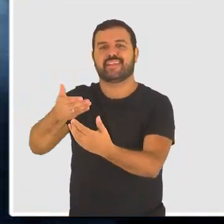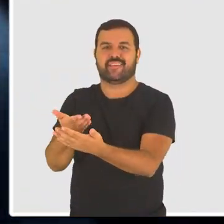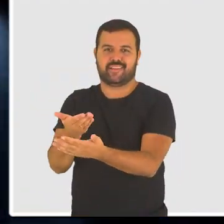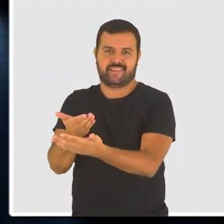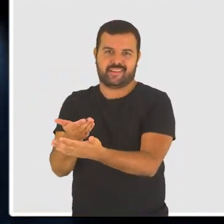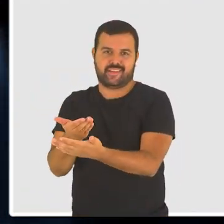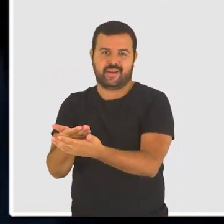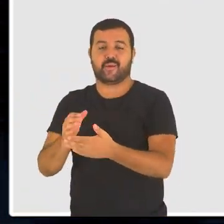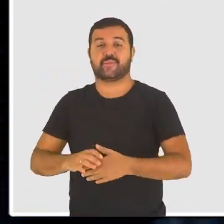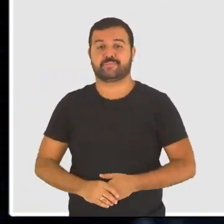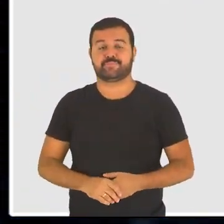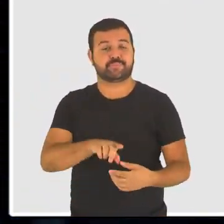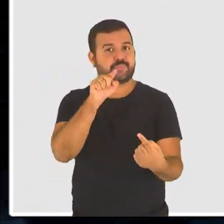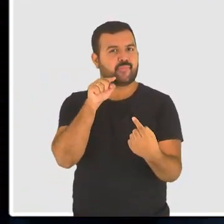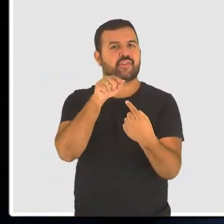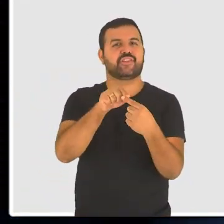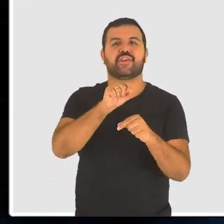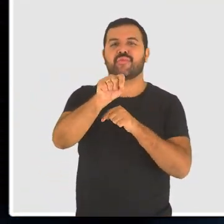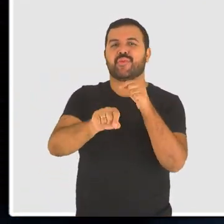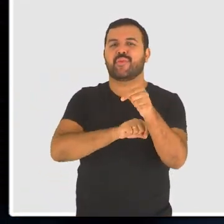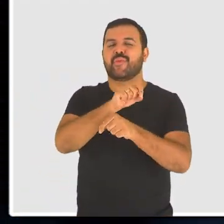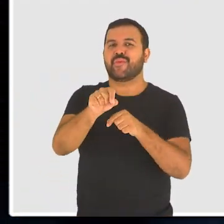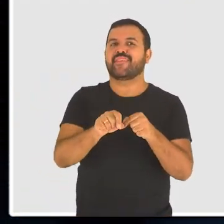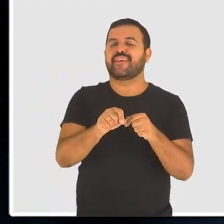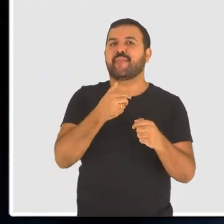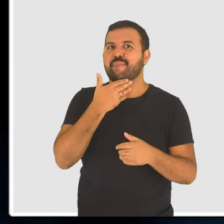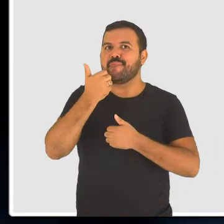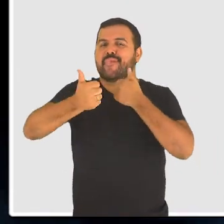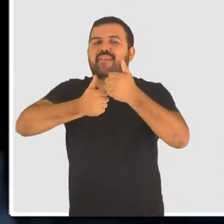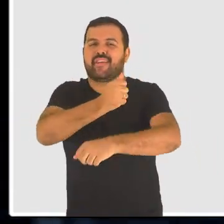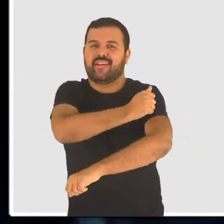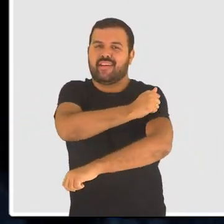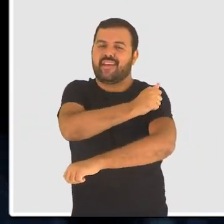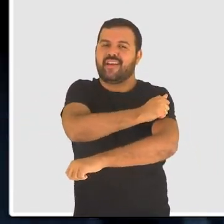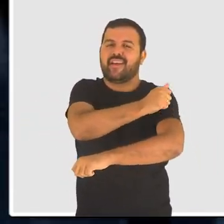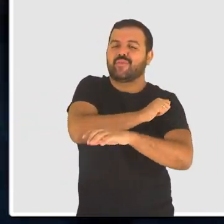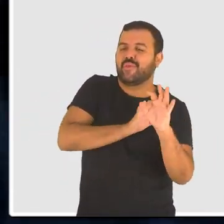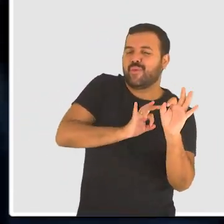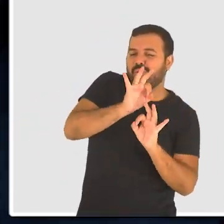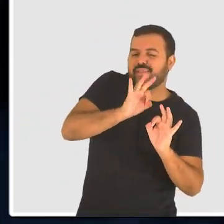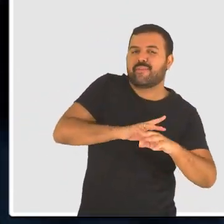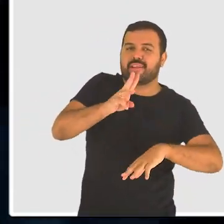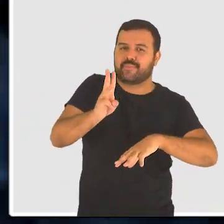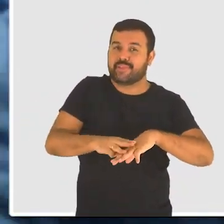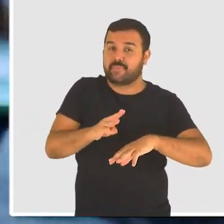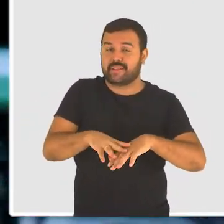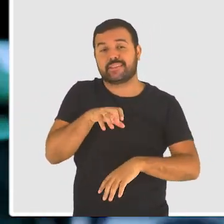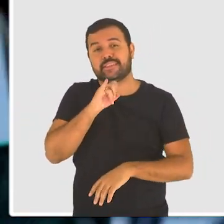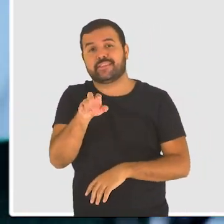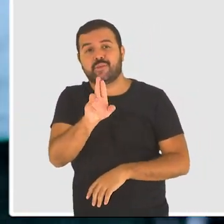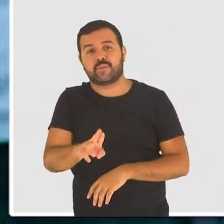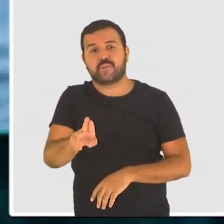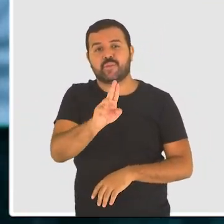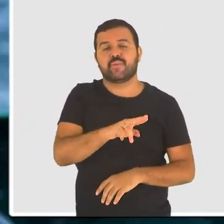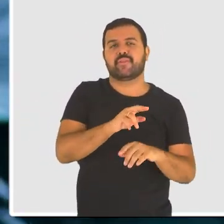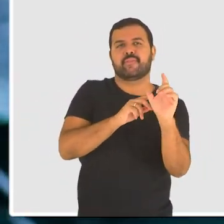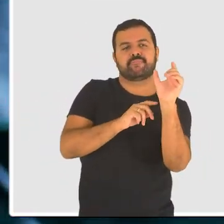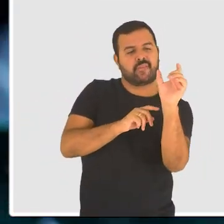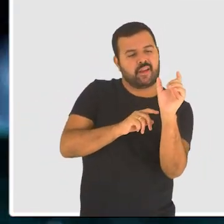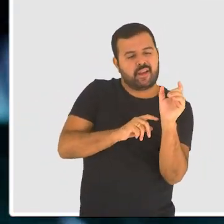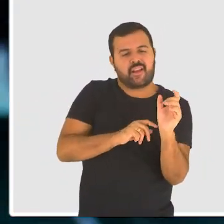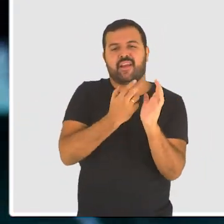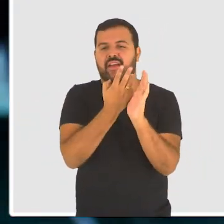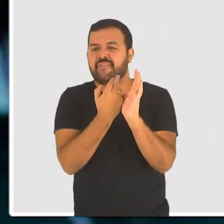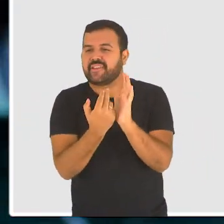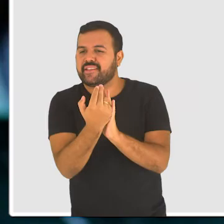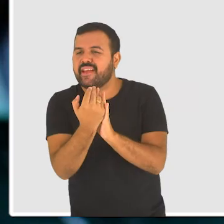pensamento matemático do aluno, fazê-los crescer. Quando a gente resolve um problema com desenho, com